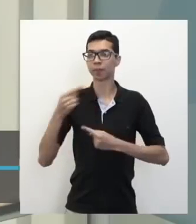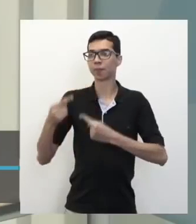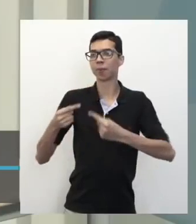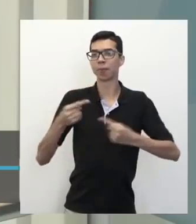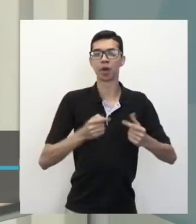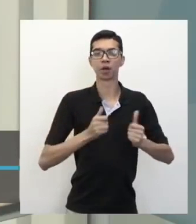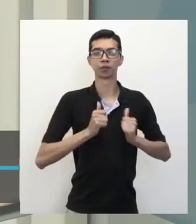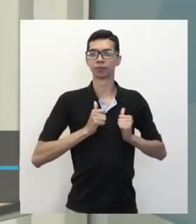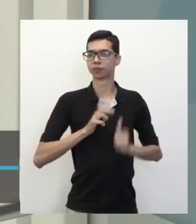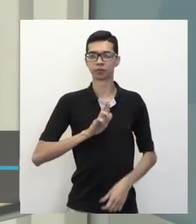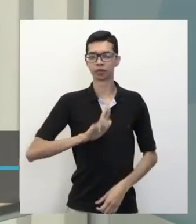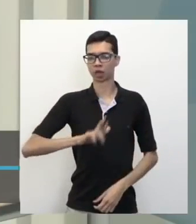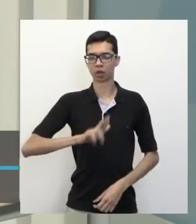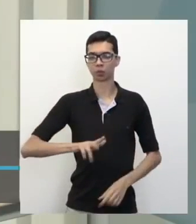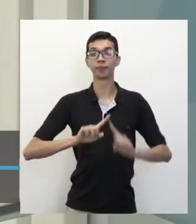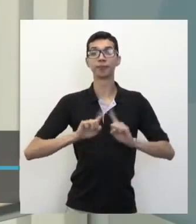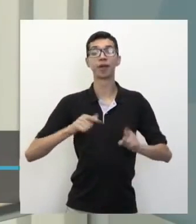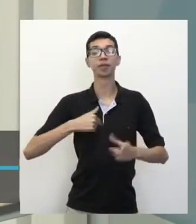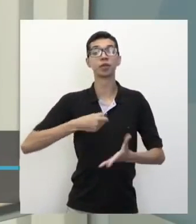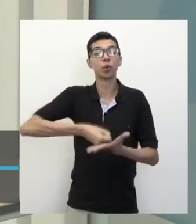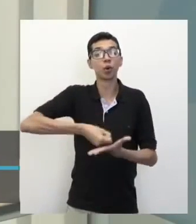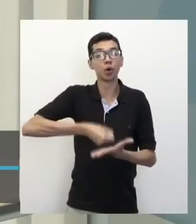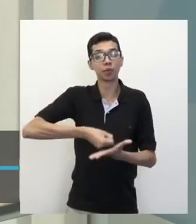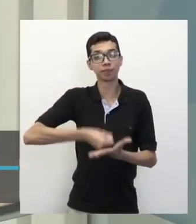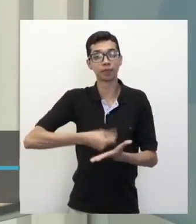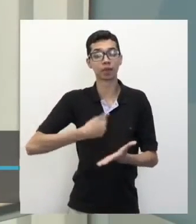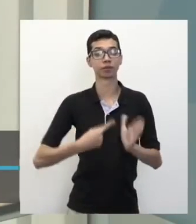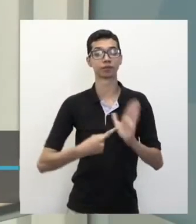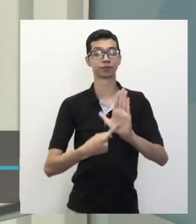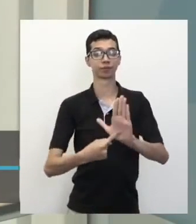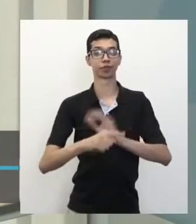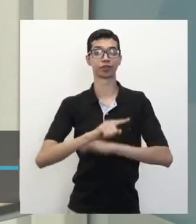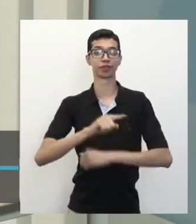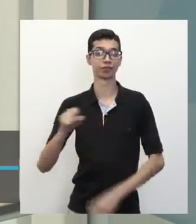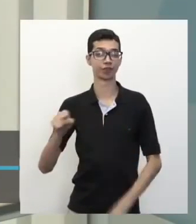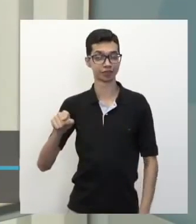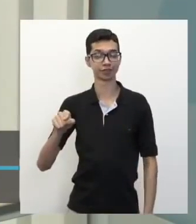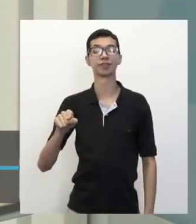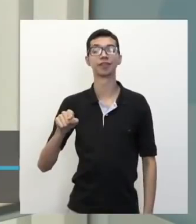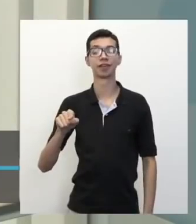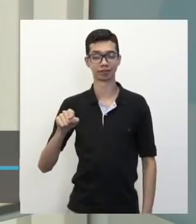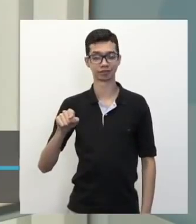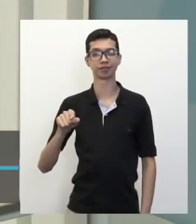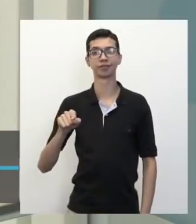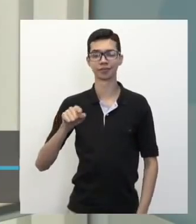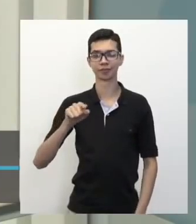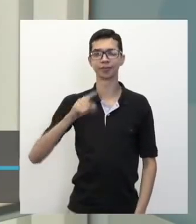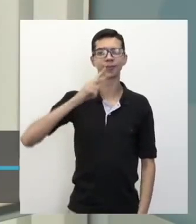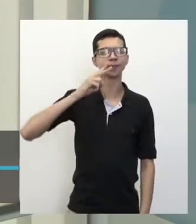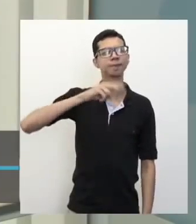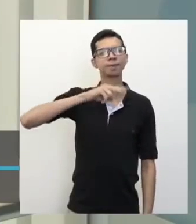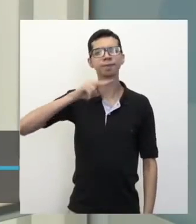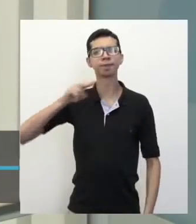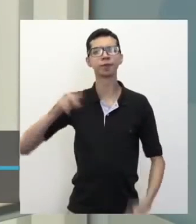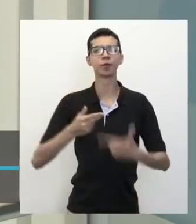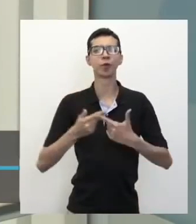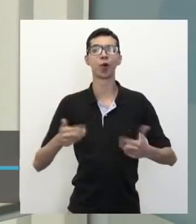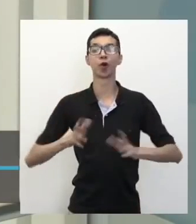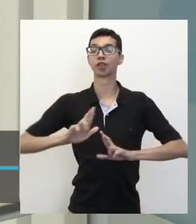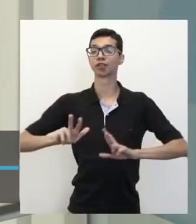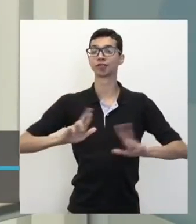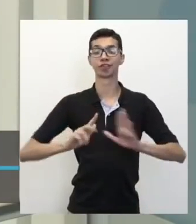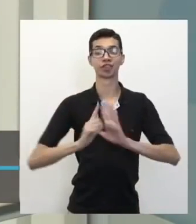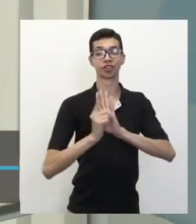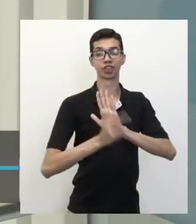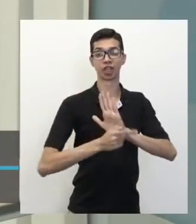neutro, mas eu tenho a obrigação de oferecer para vocês leituras diferentes, certo? Isso aí. Gêneros textuais